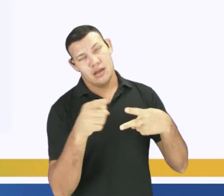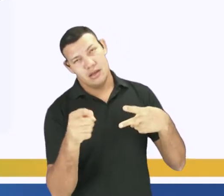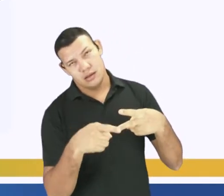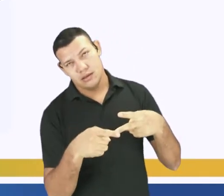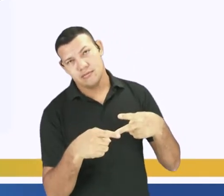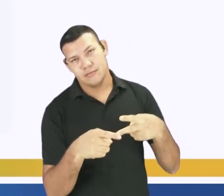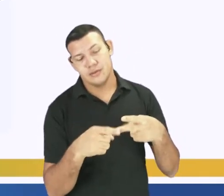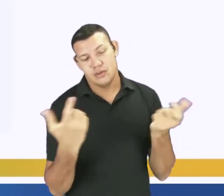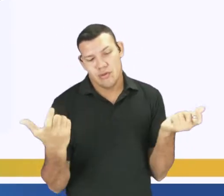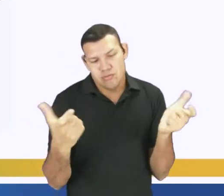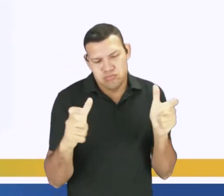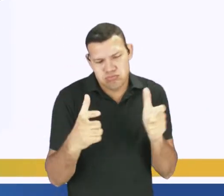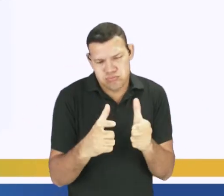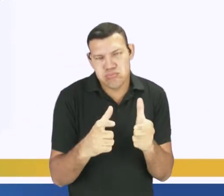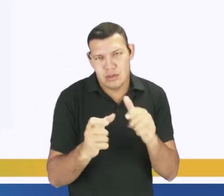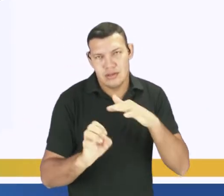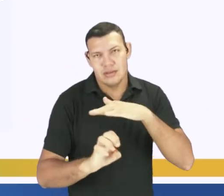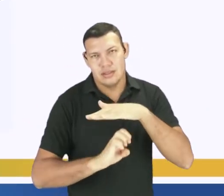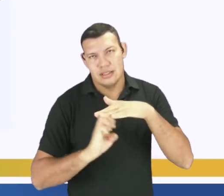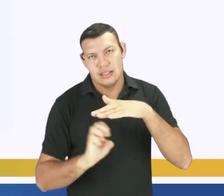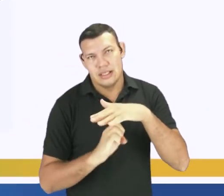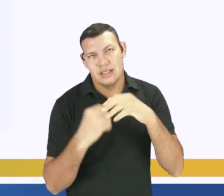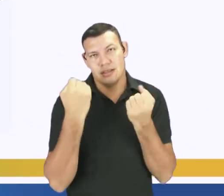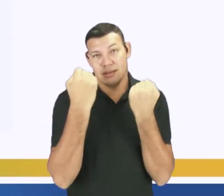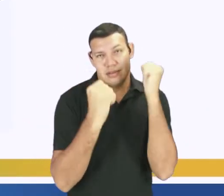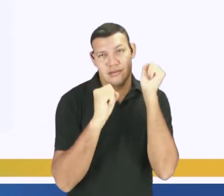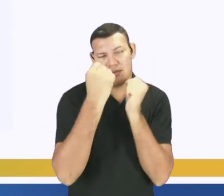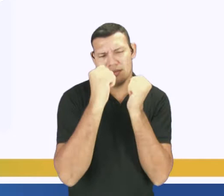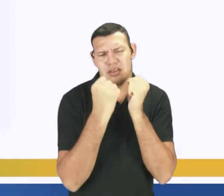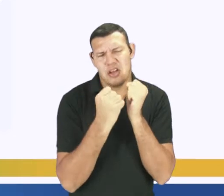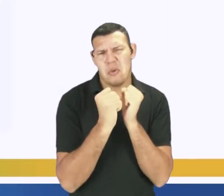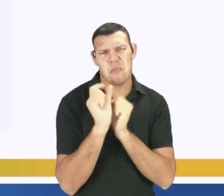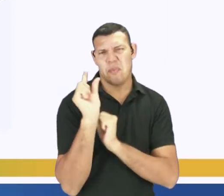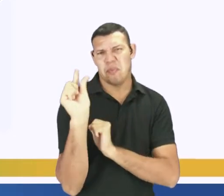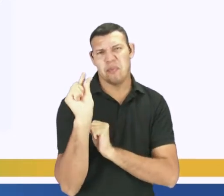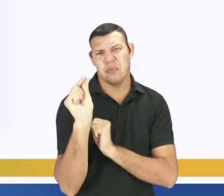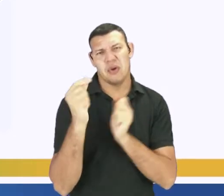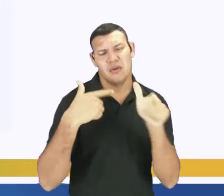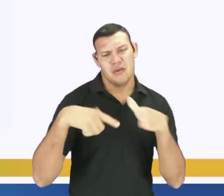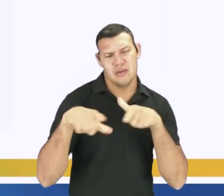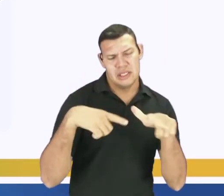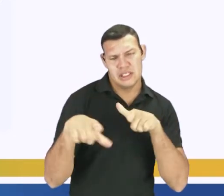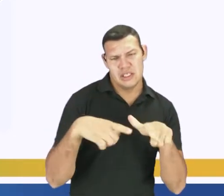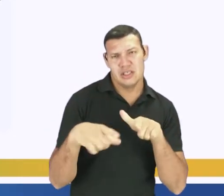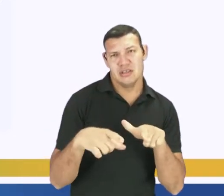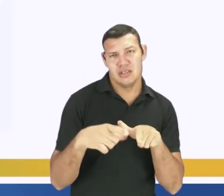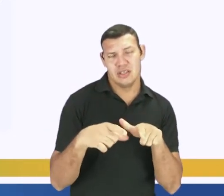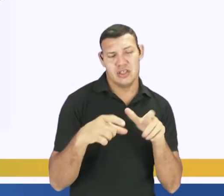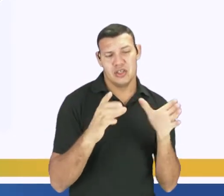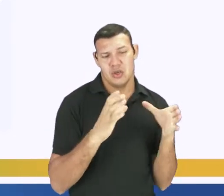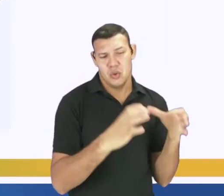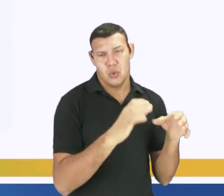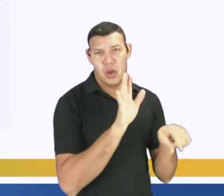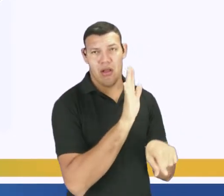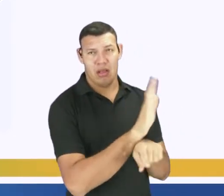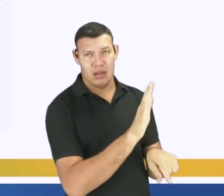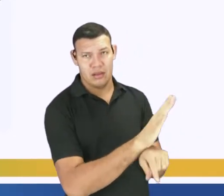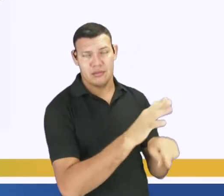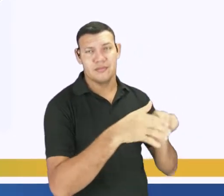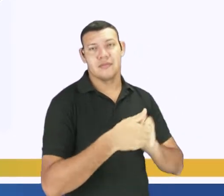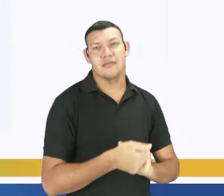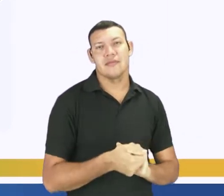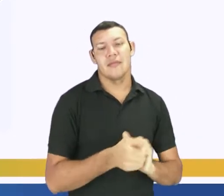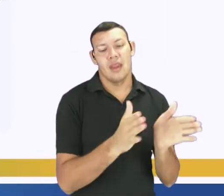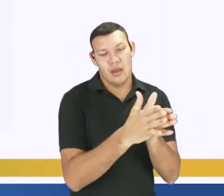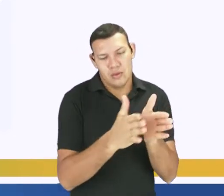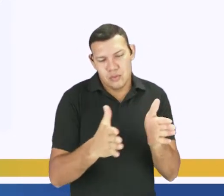empresas pequenas, né, aquelas indústrias pequenas, com poucos funcionários que atendiam só a demanda local. Mas a gente também chegou a ter, nesse